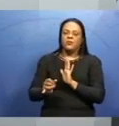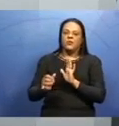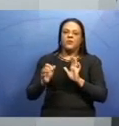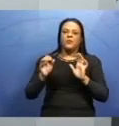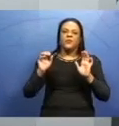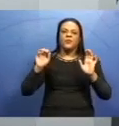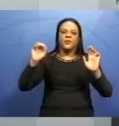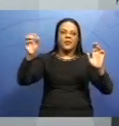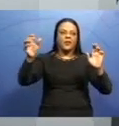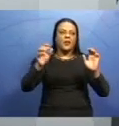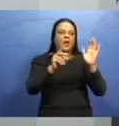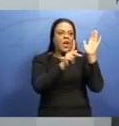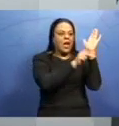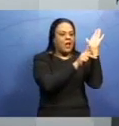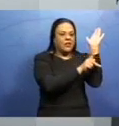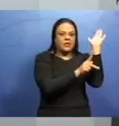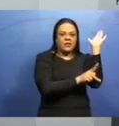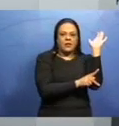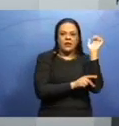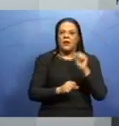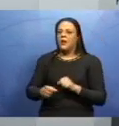cigarra e a formiga.